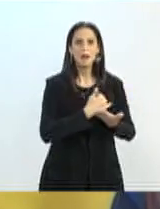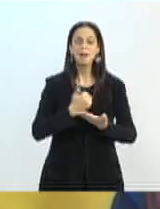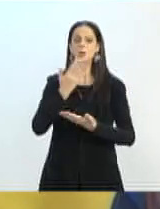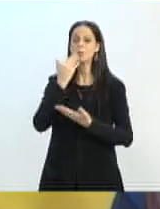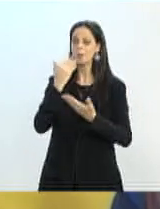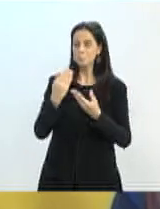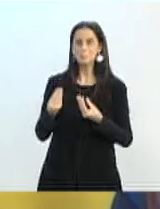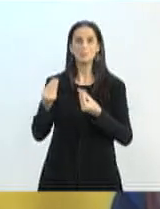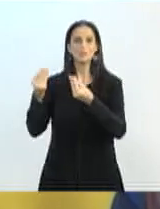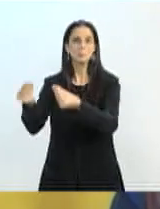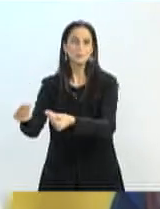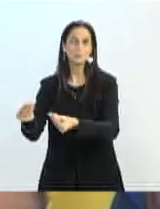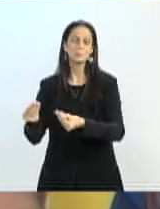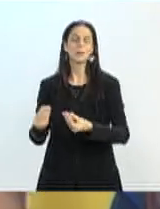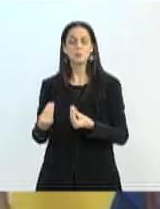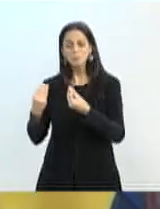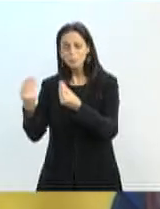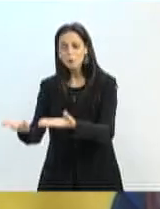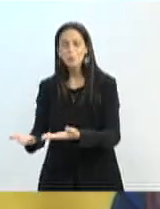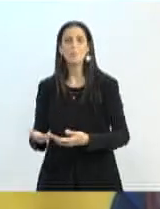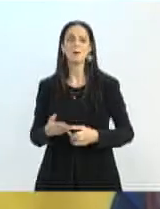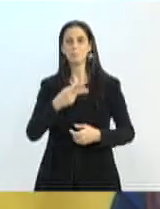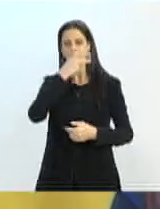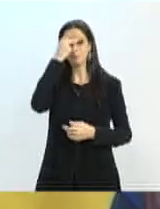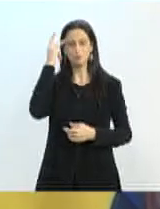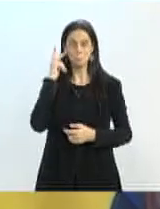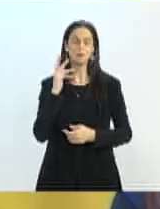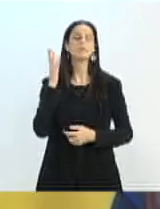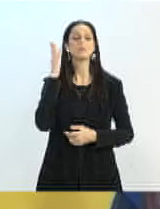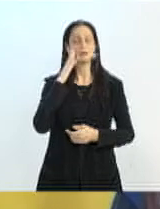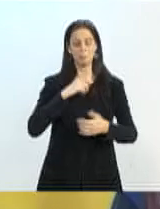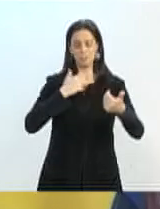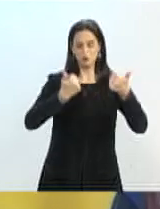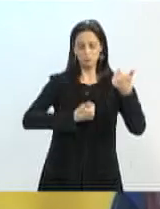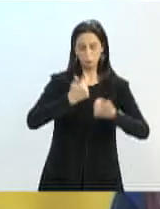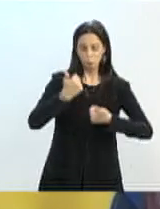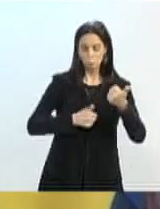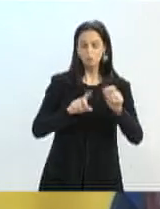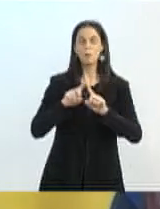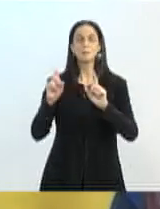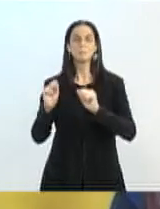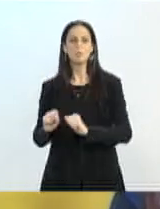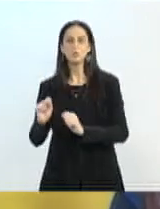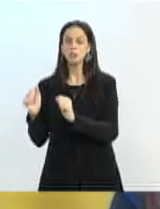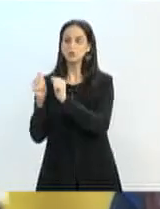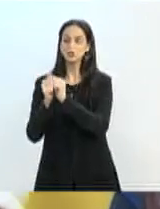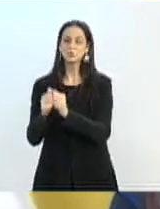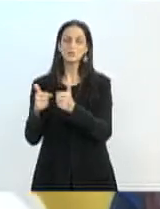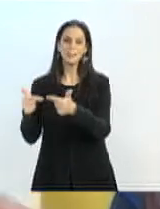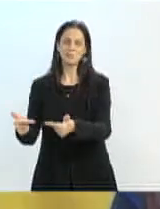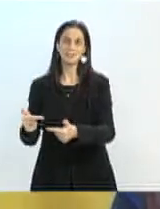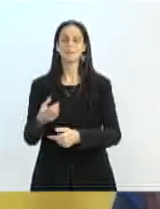Blumenau e doar um pouquinho, né, tem os jogos, mas através dos jogos também fazer uma boa ação. Isso que é importante. Obrigado a todos.